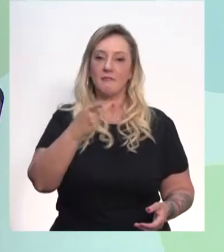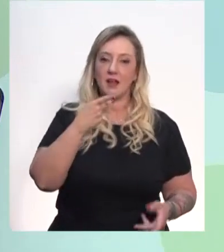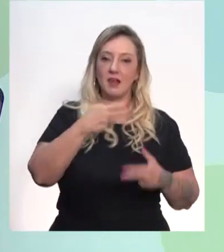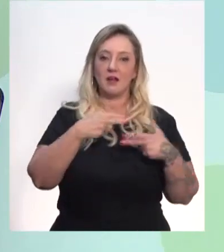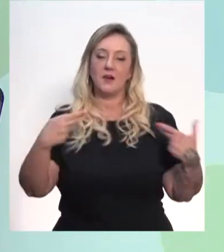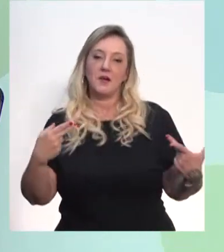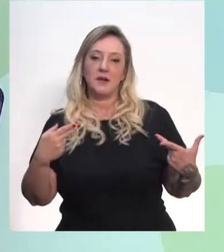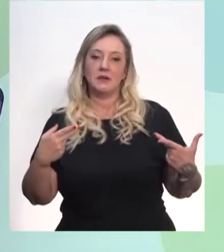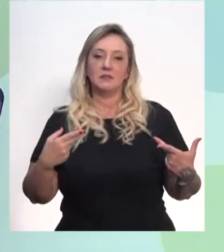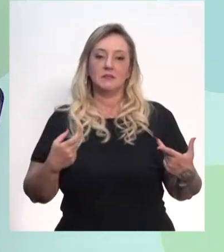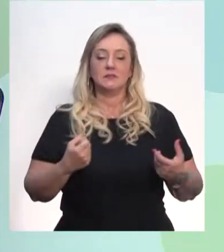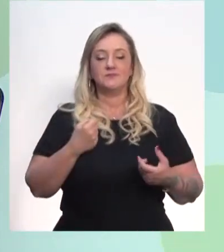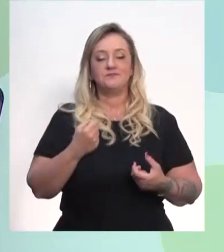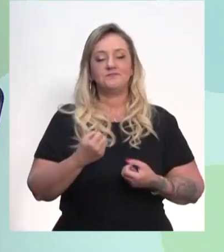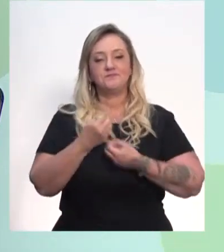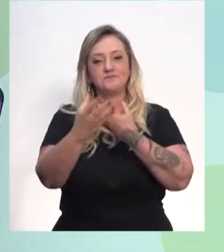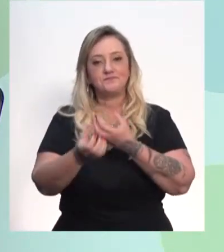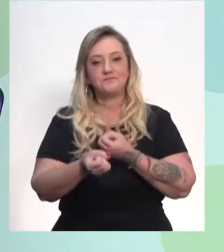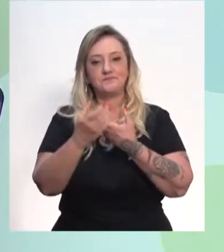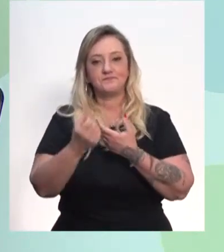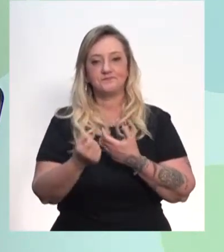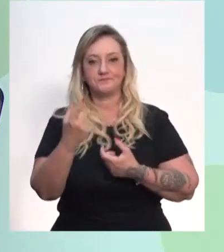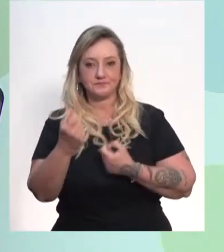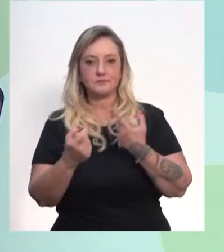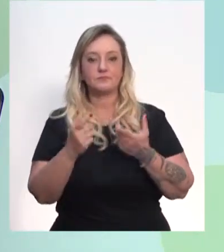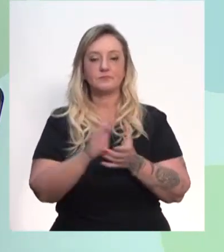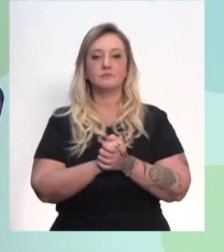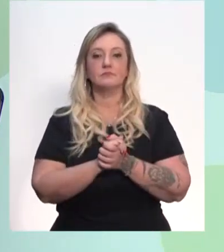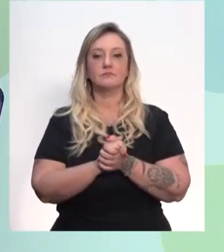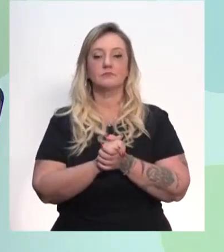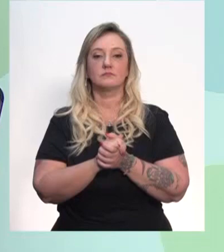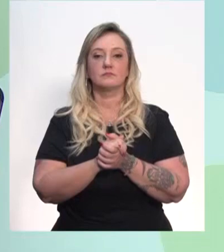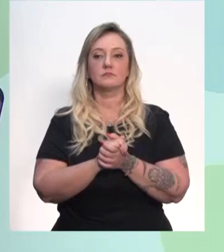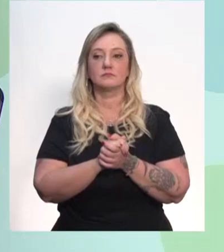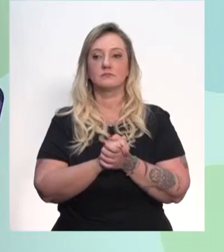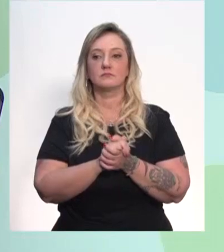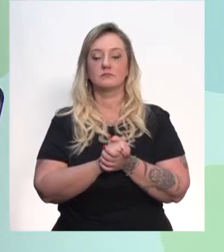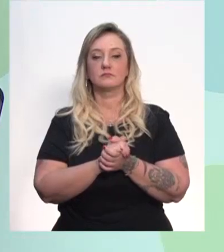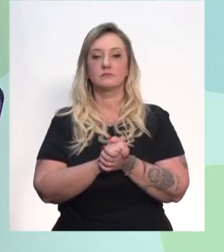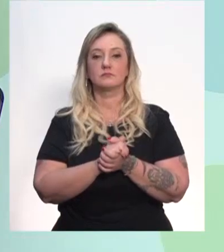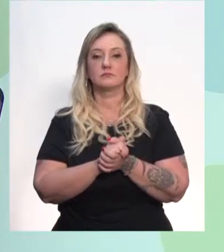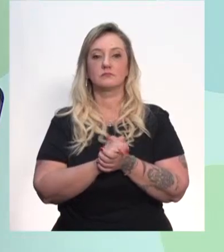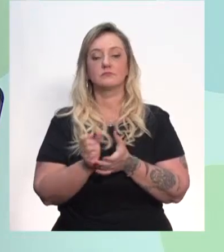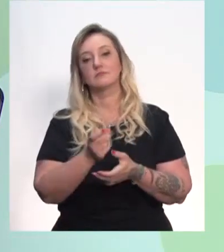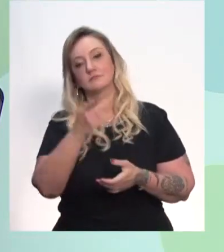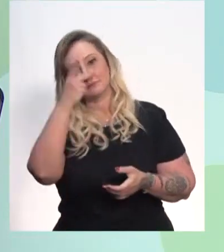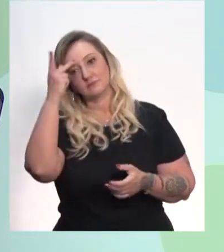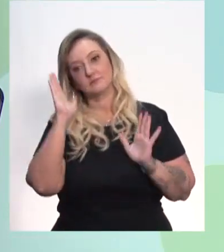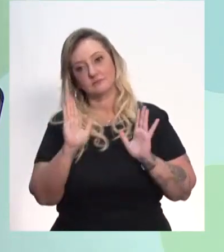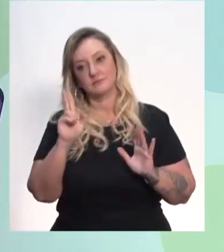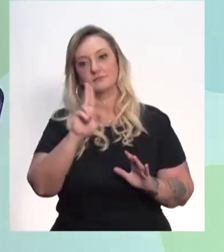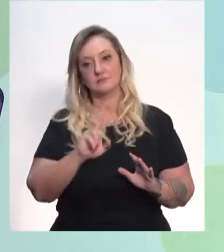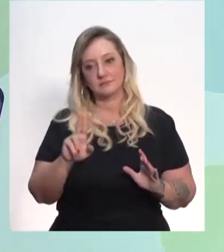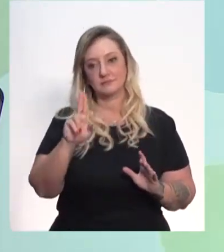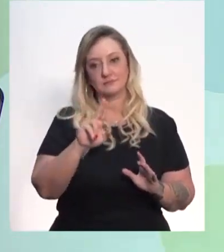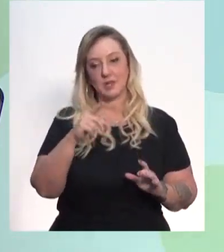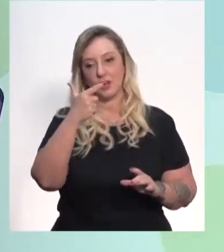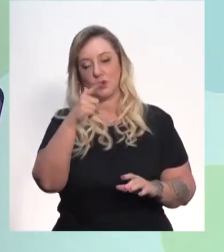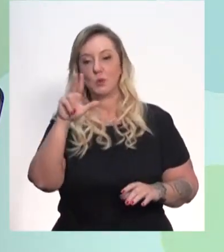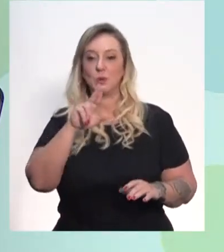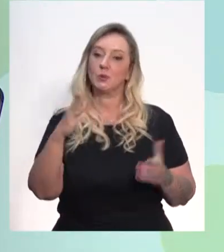na personalização, pensando no contexto de cada escola, buscar também outras habilidades, caso necessário. É isso